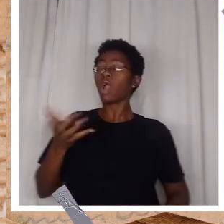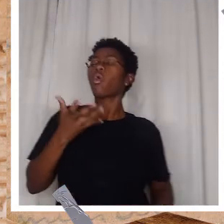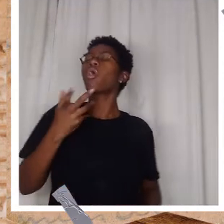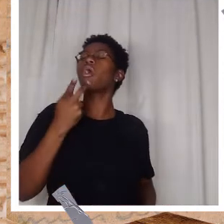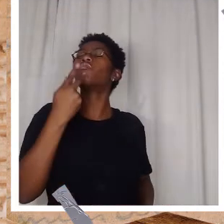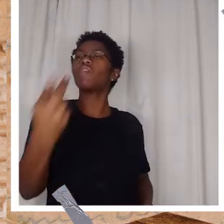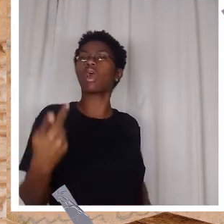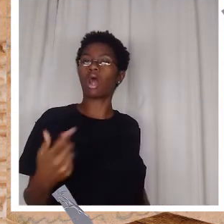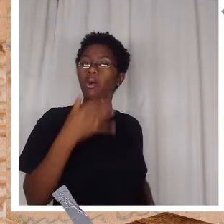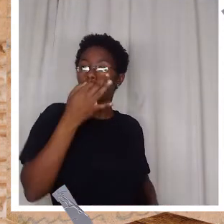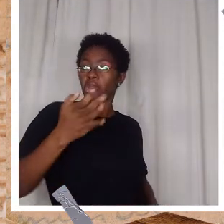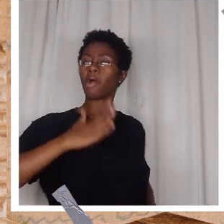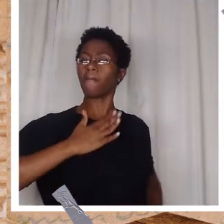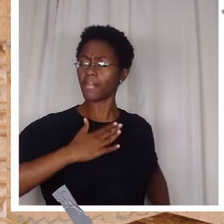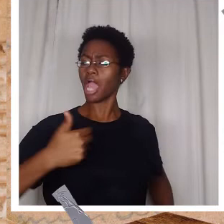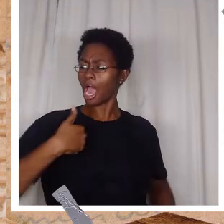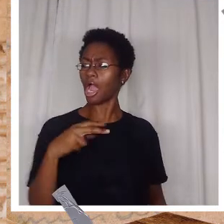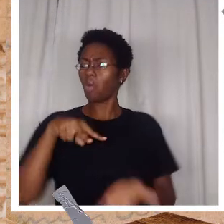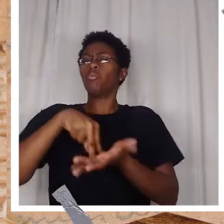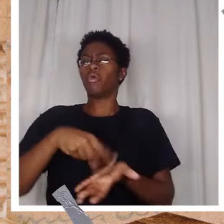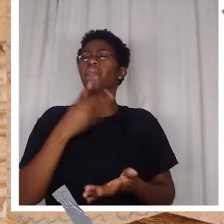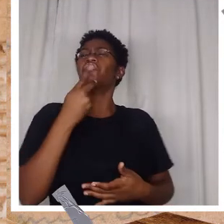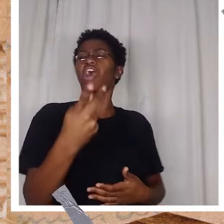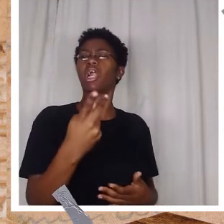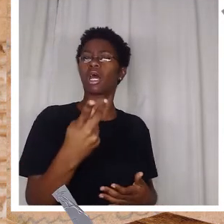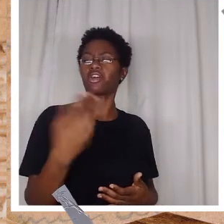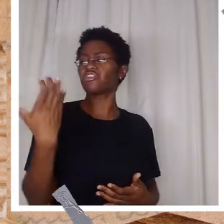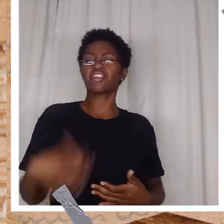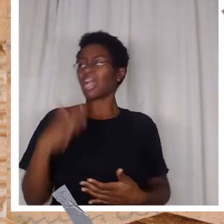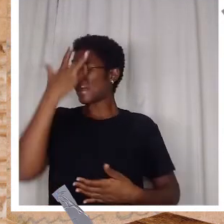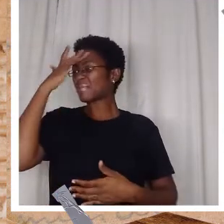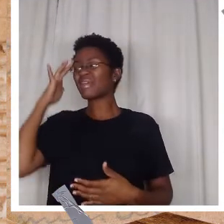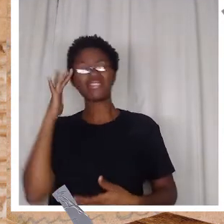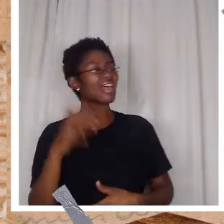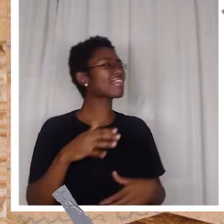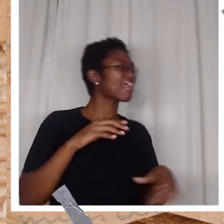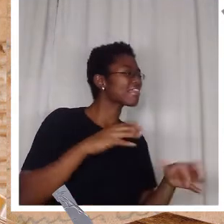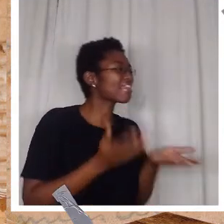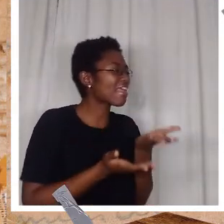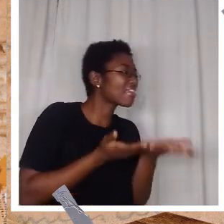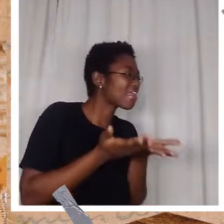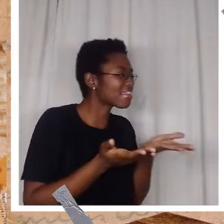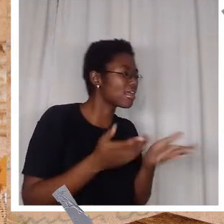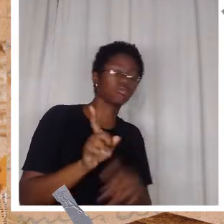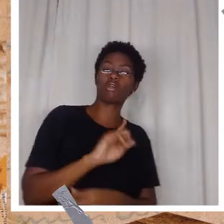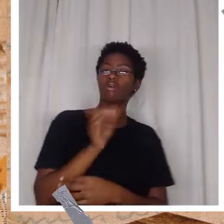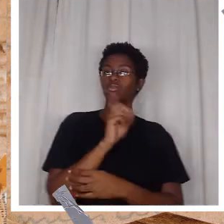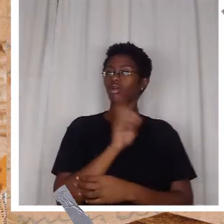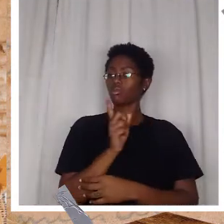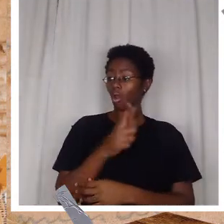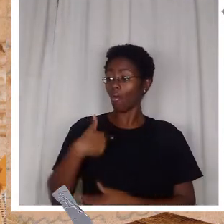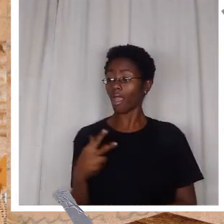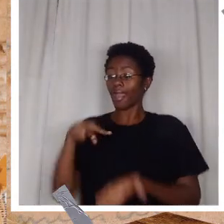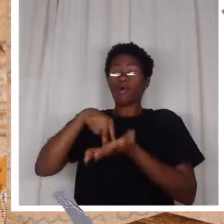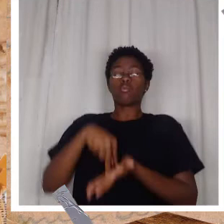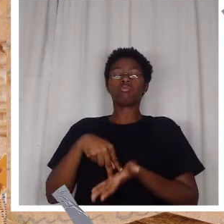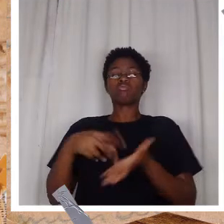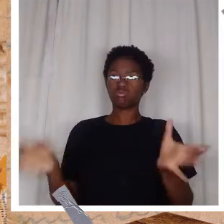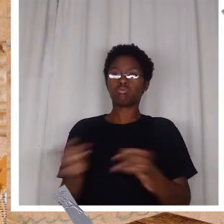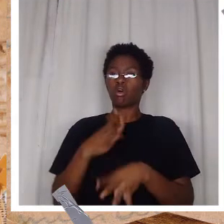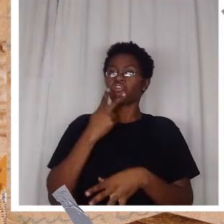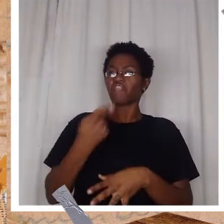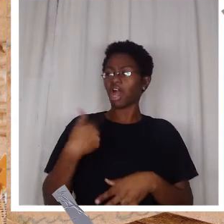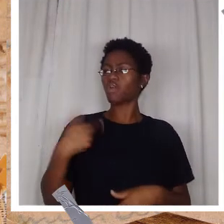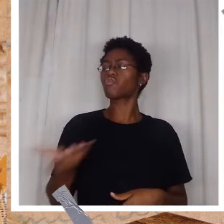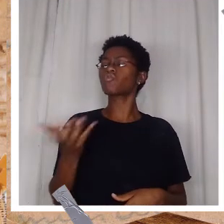uma consciência muito grande de si, né? Da sua história, de sua potência artística, de sua potência pessoal.